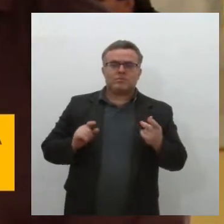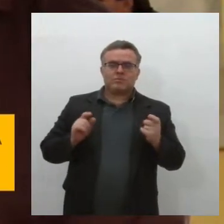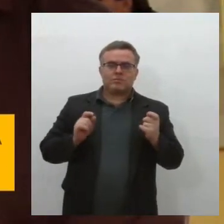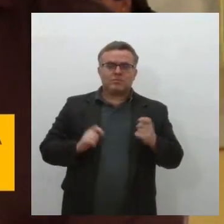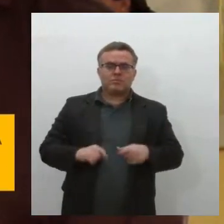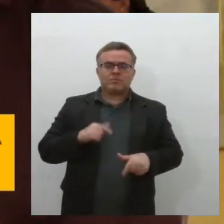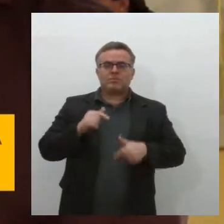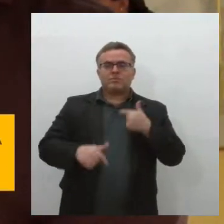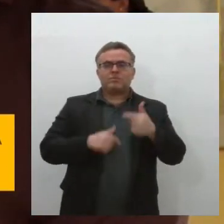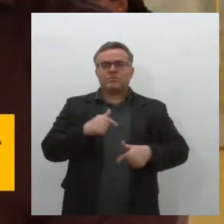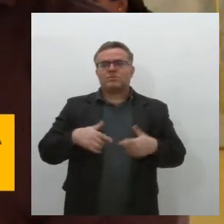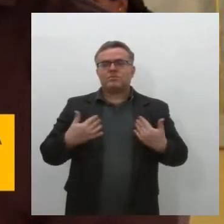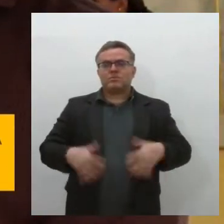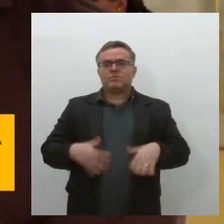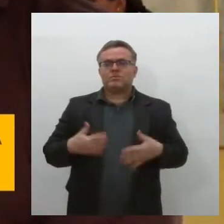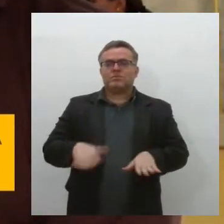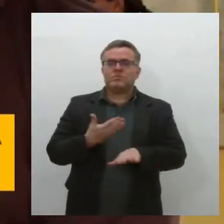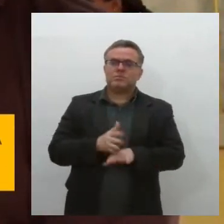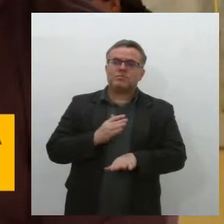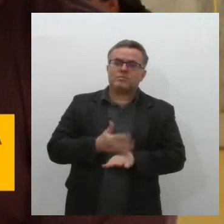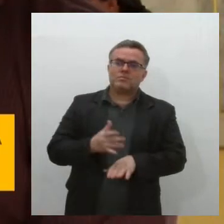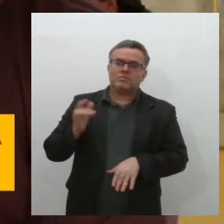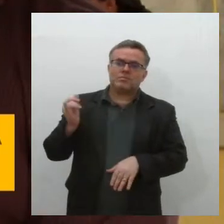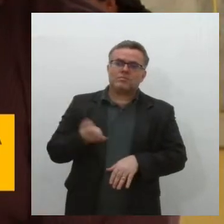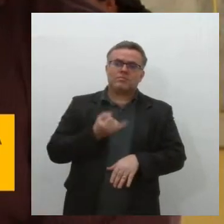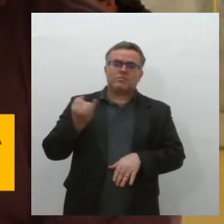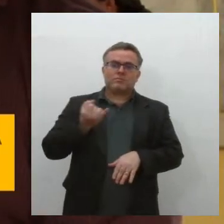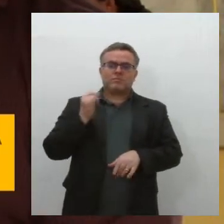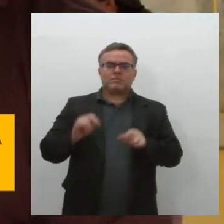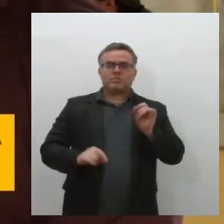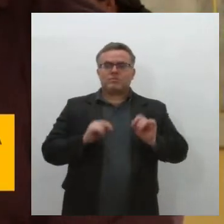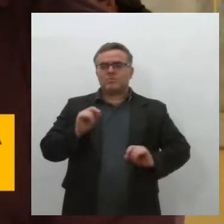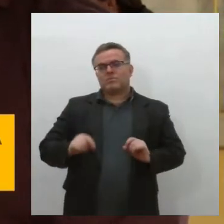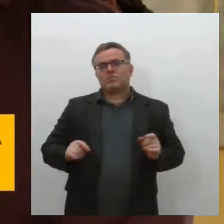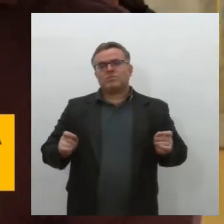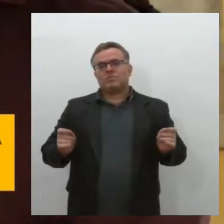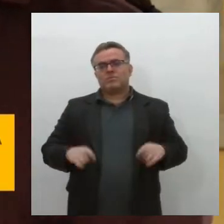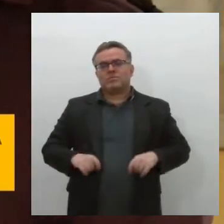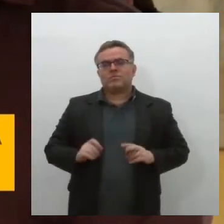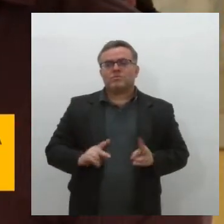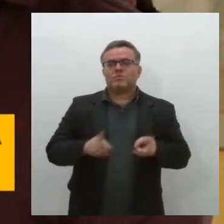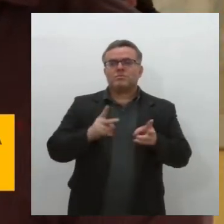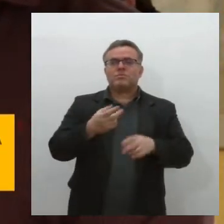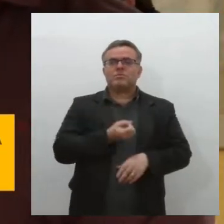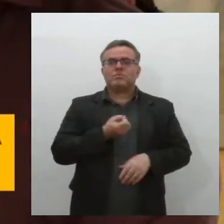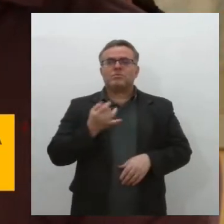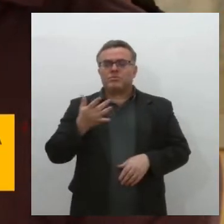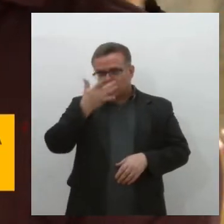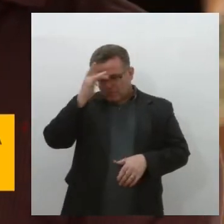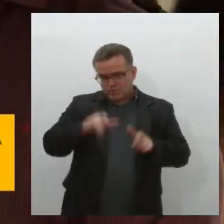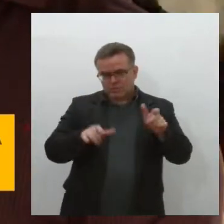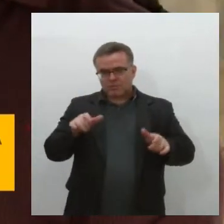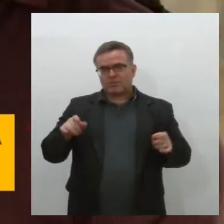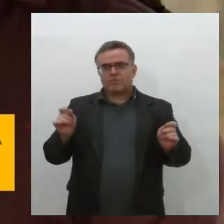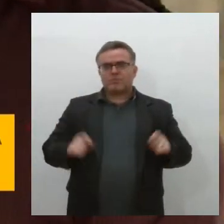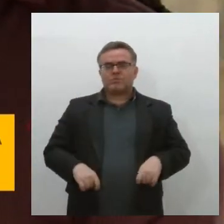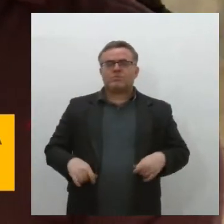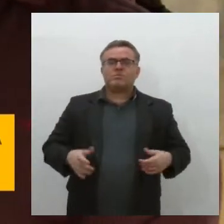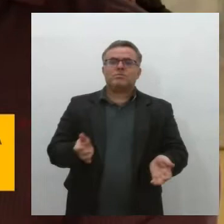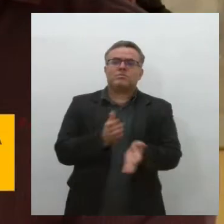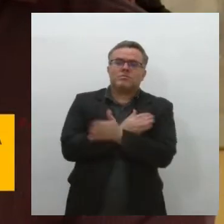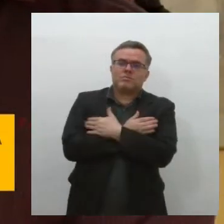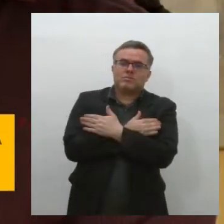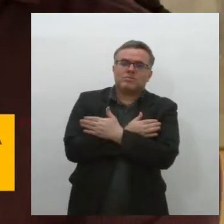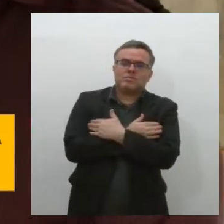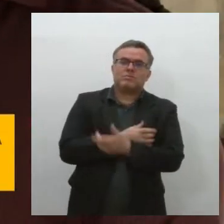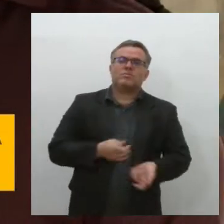muito prático e importante, porque, inclusive, tem muita gente que nesse momento do país pode estar desempregado, querendo e